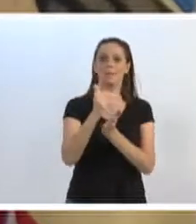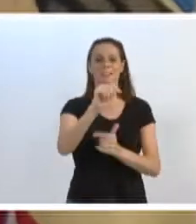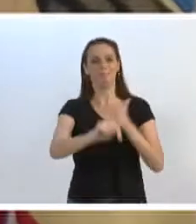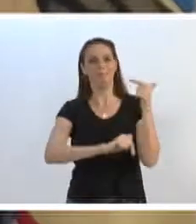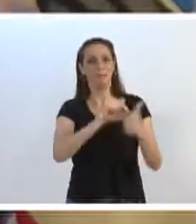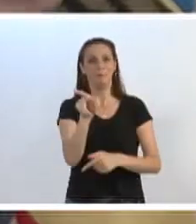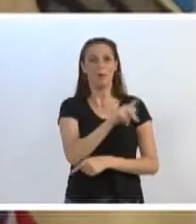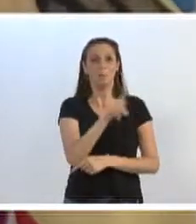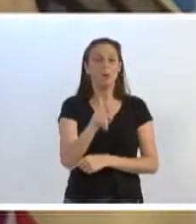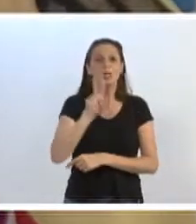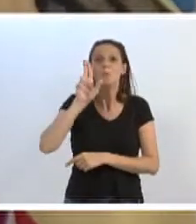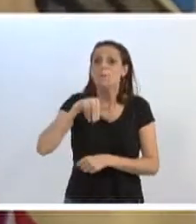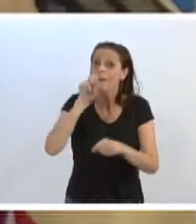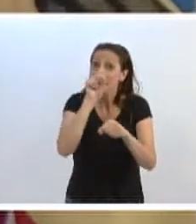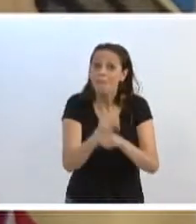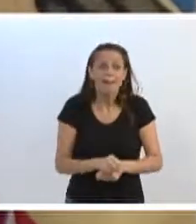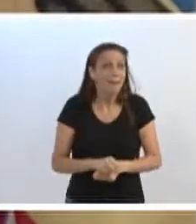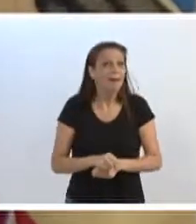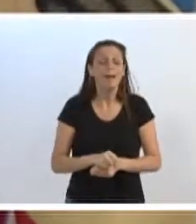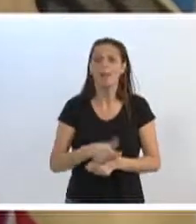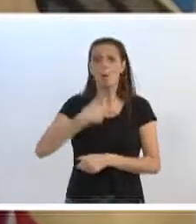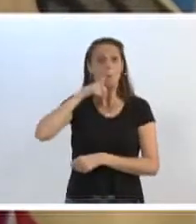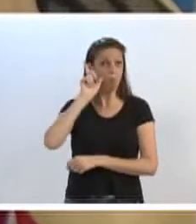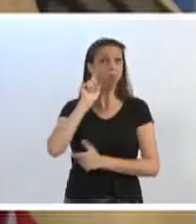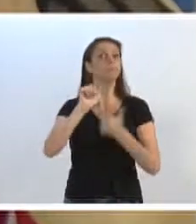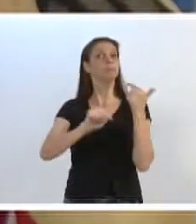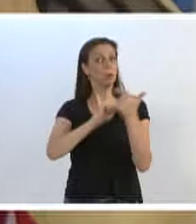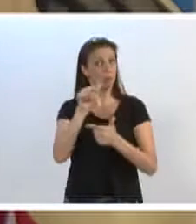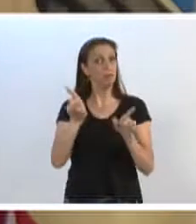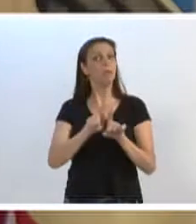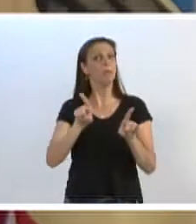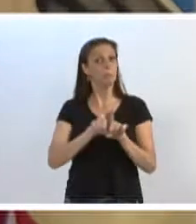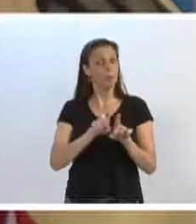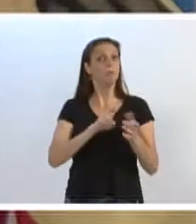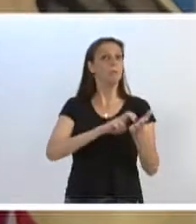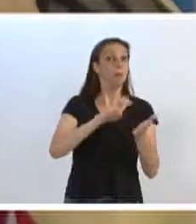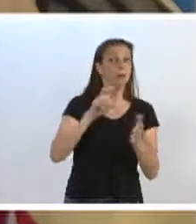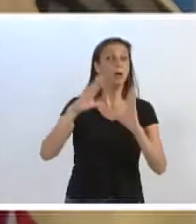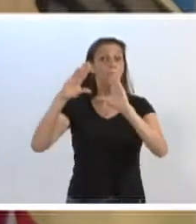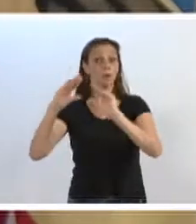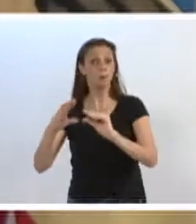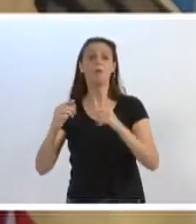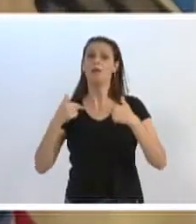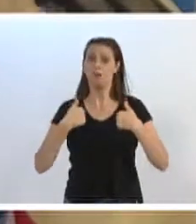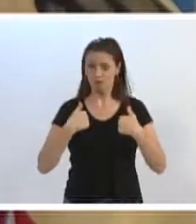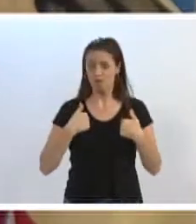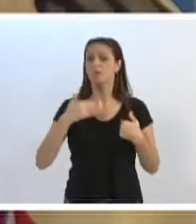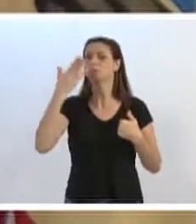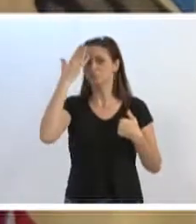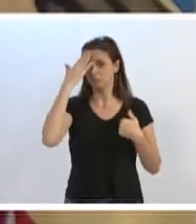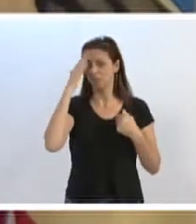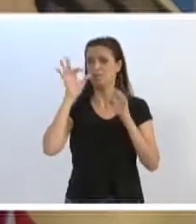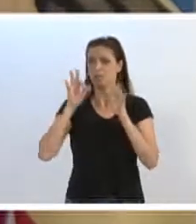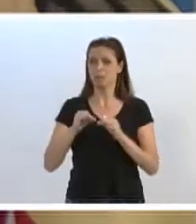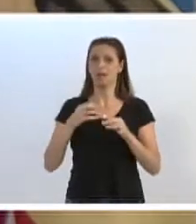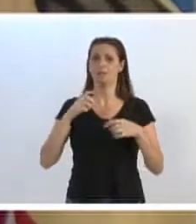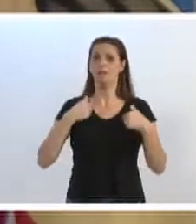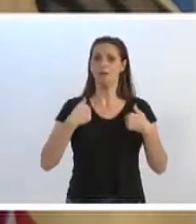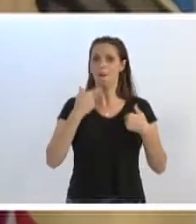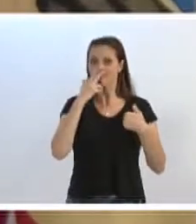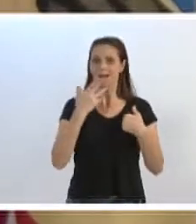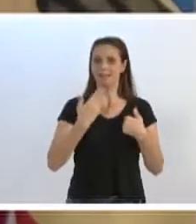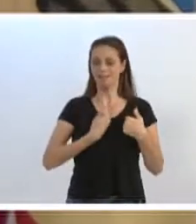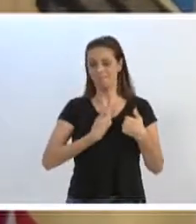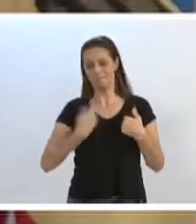lecionar. Ontem lecionei, de manhã e à noite, e leciono em sala de aula. Tenho uma clareza que as minhas profissões são professor de um lado e advogado do